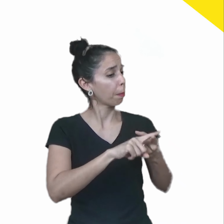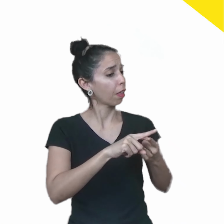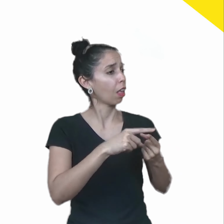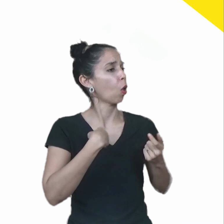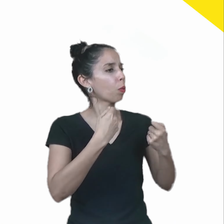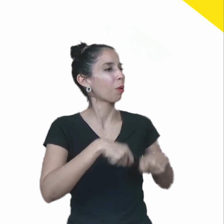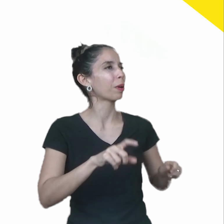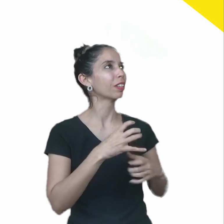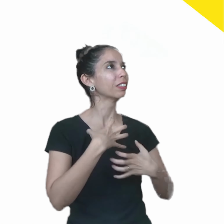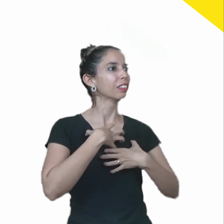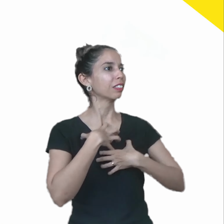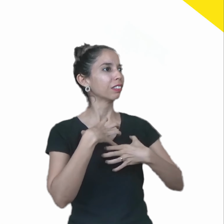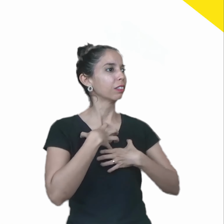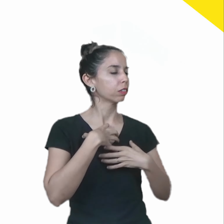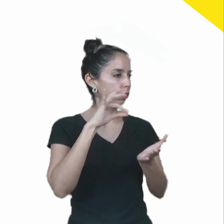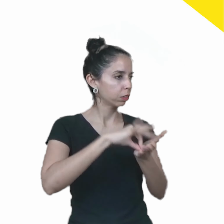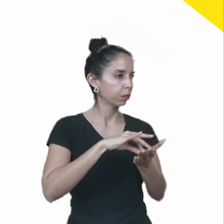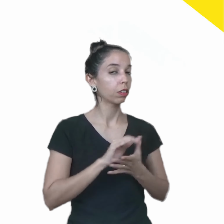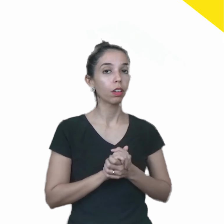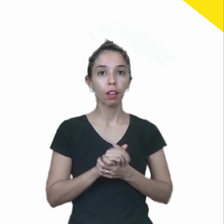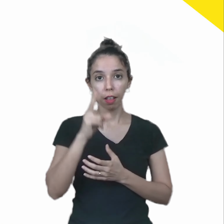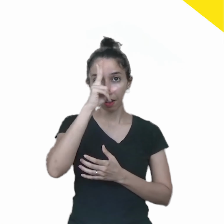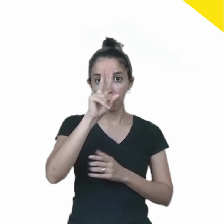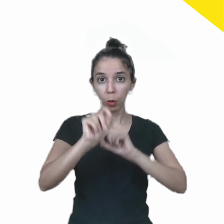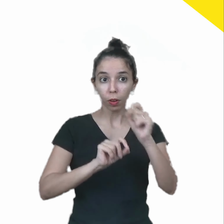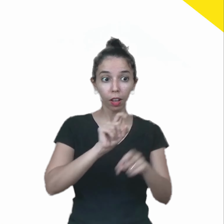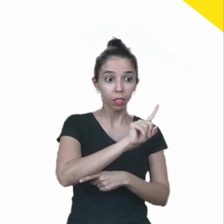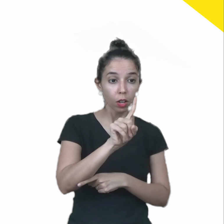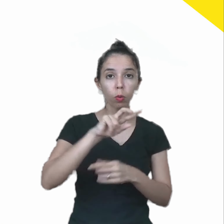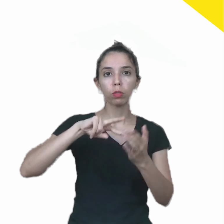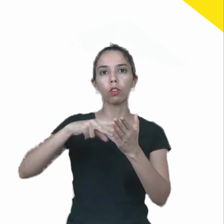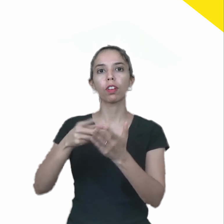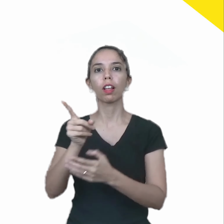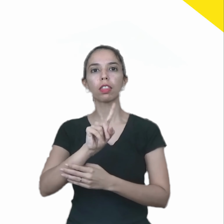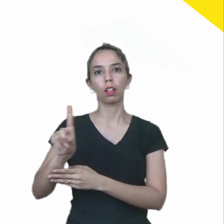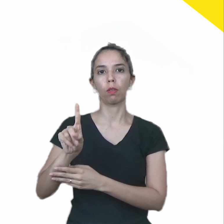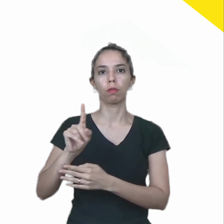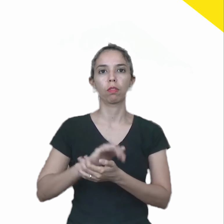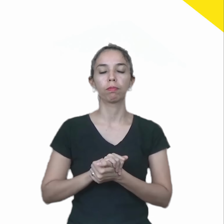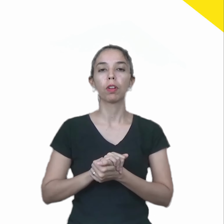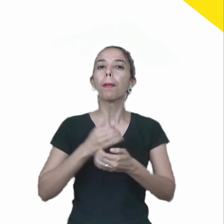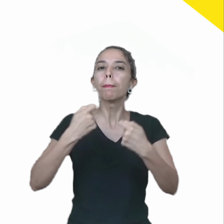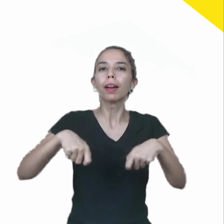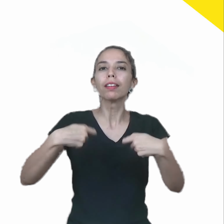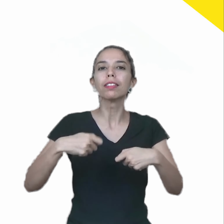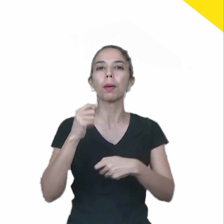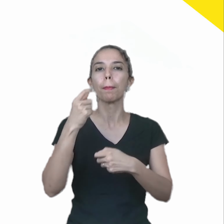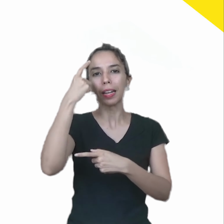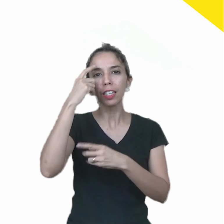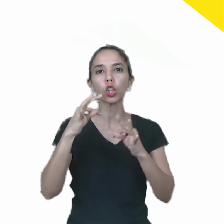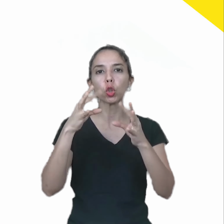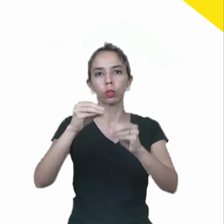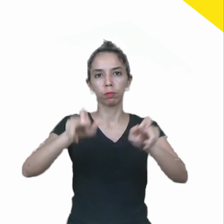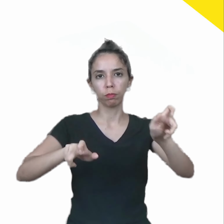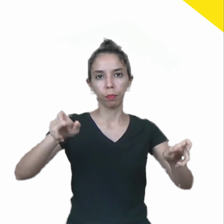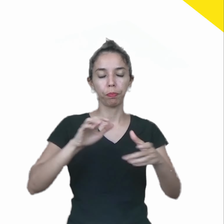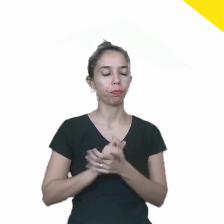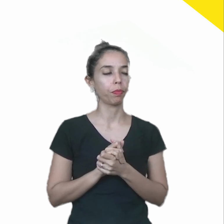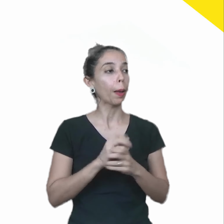de ajuda e também não precisa se ofender com isso. Lembrando que não é não Precisa estar valendo para todos os